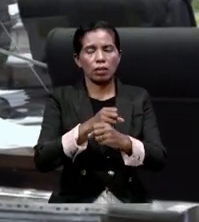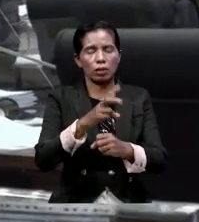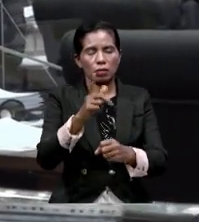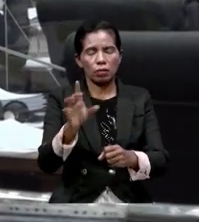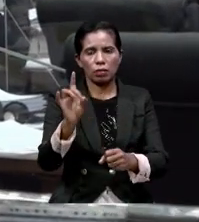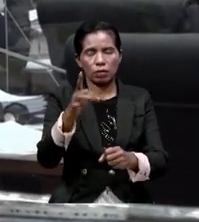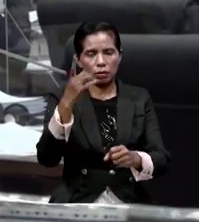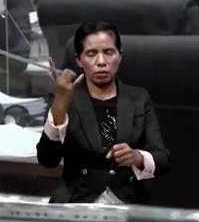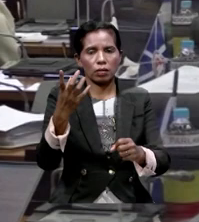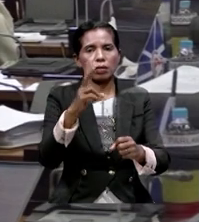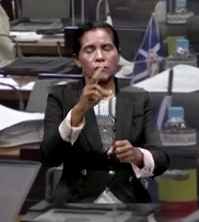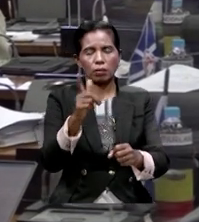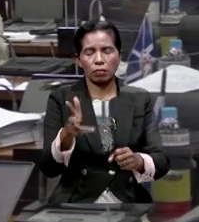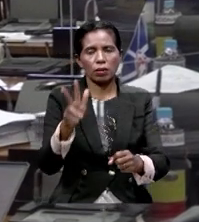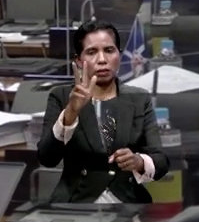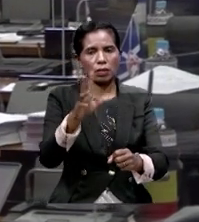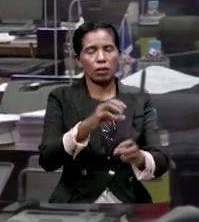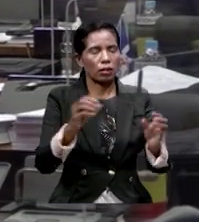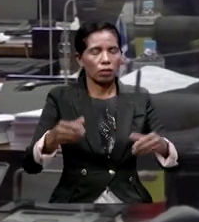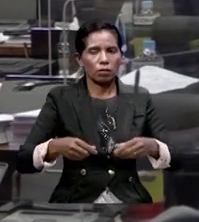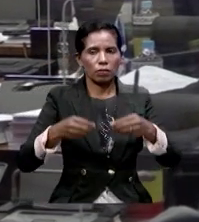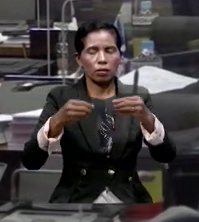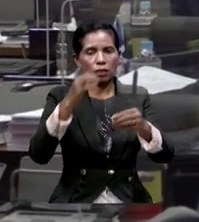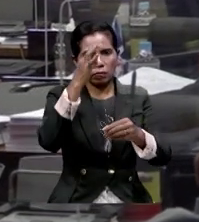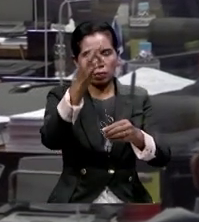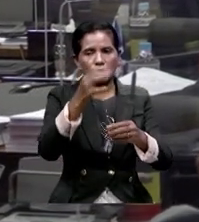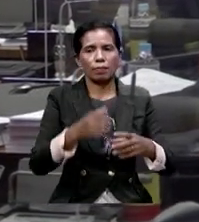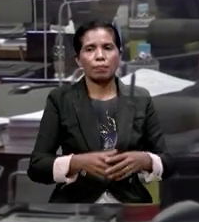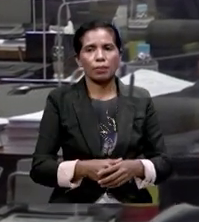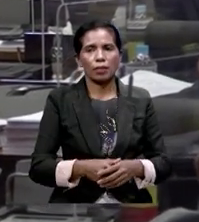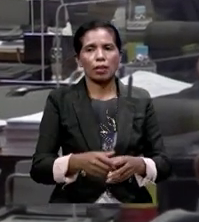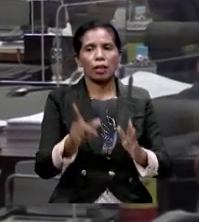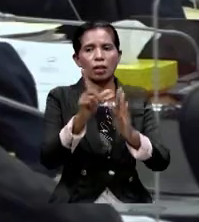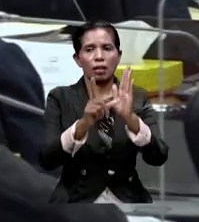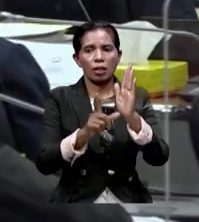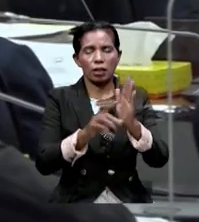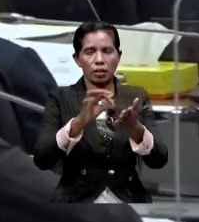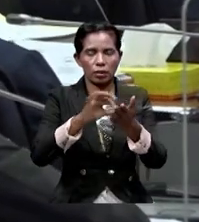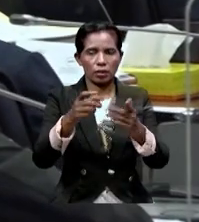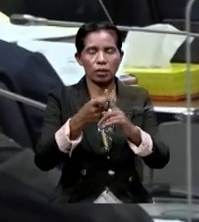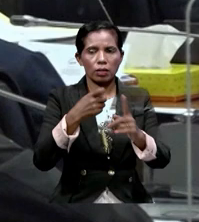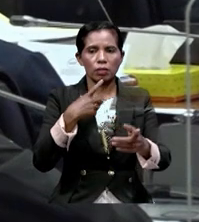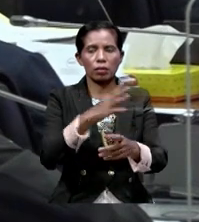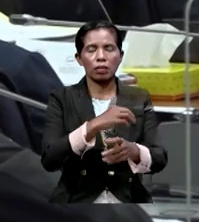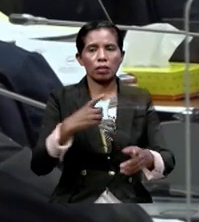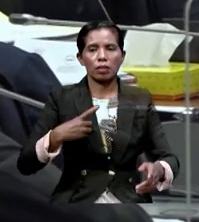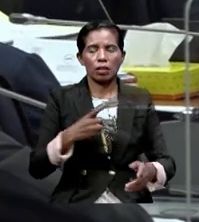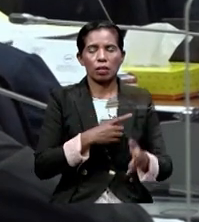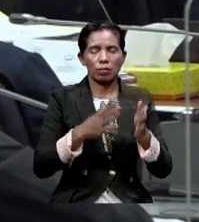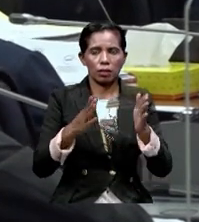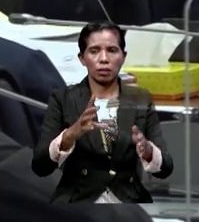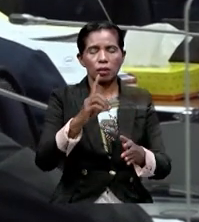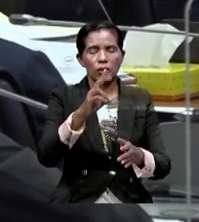walu no ring roron restin tolu nune la fo prejuizu iha futuro. Resolusau ne asinadu husi proponenti deputadu Duarte